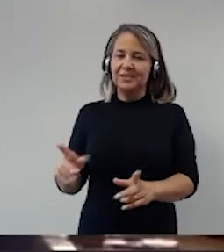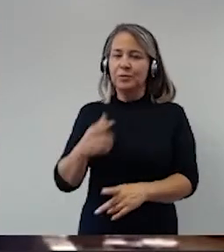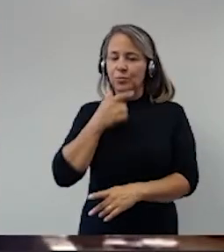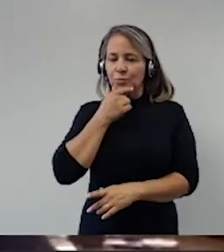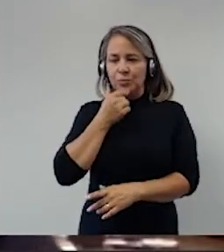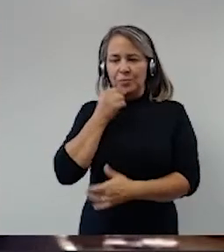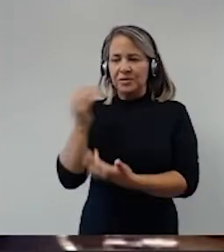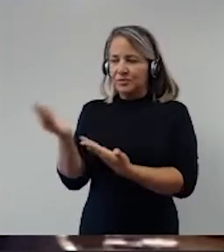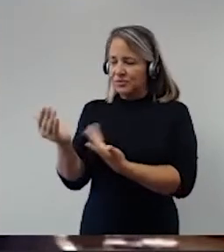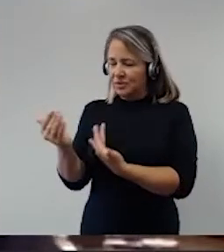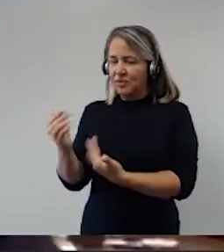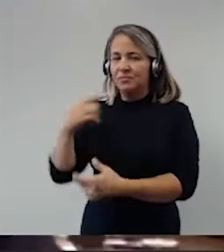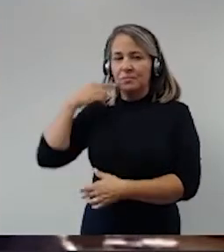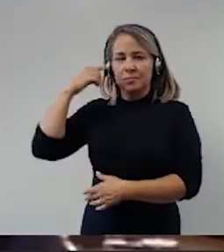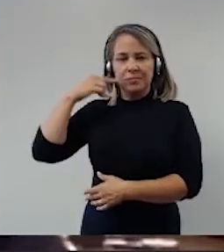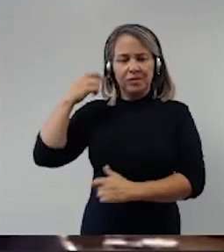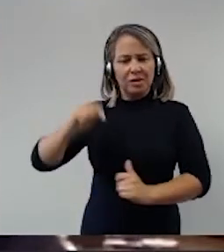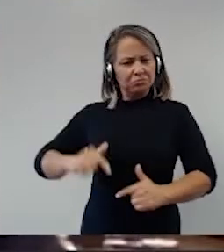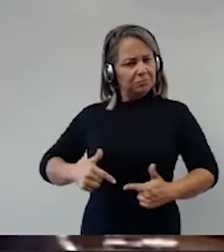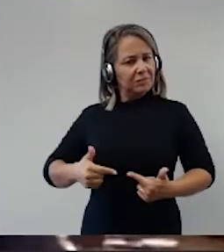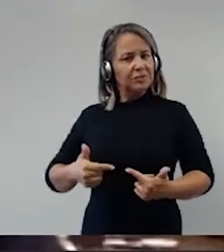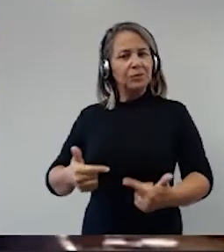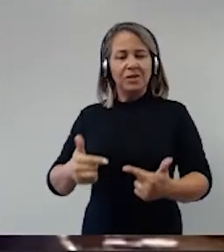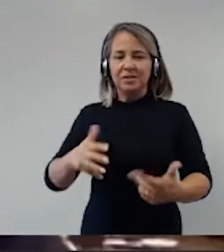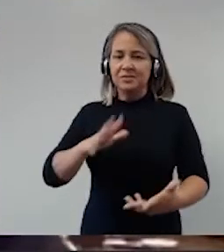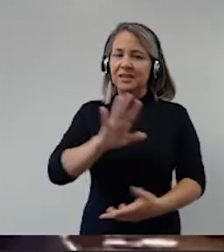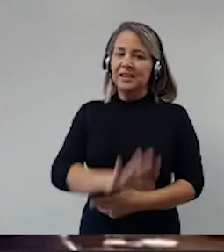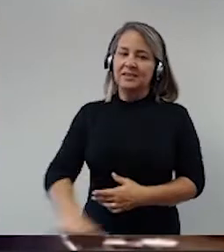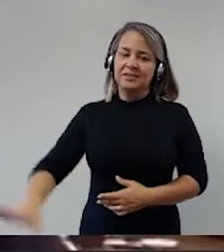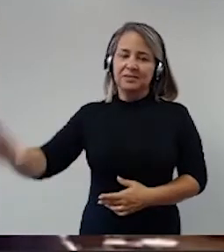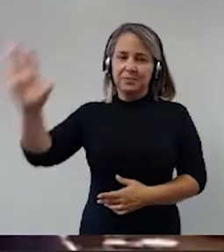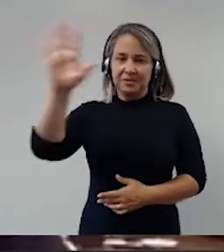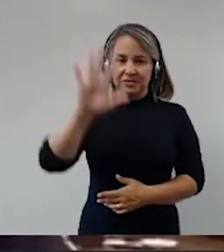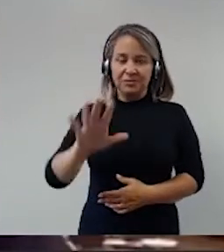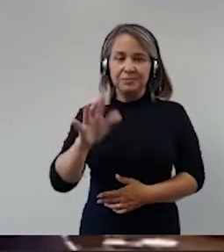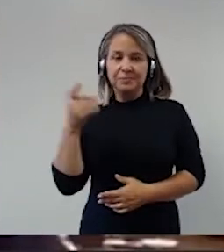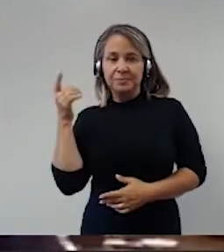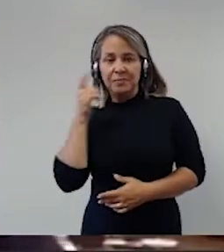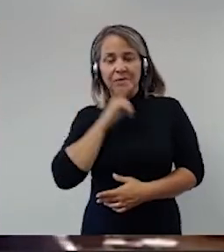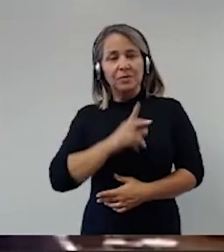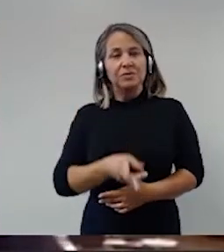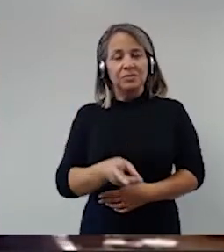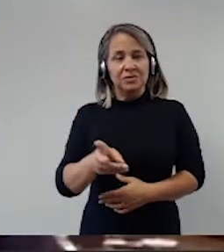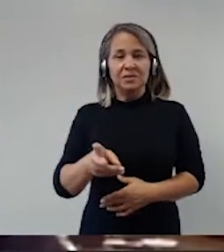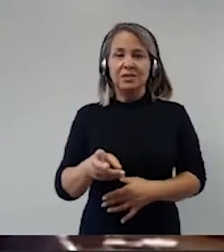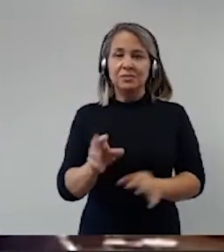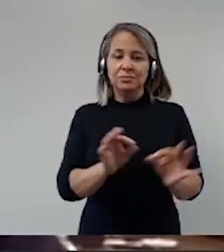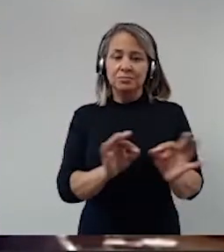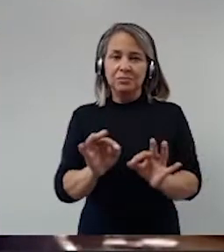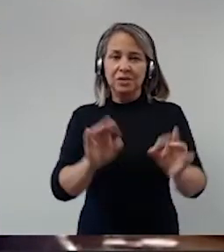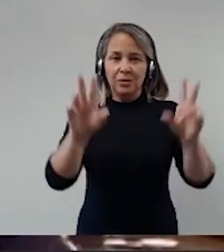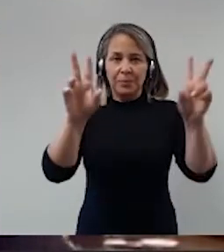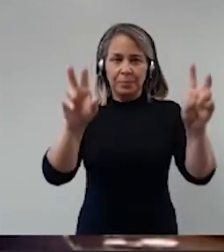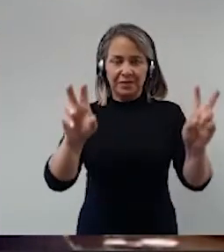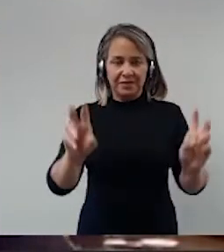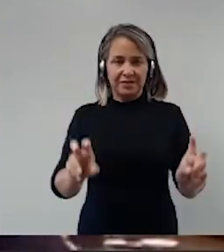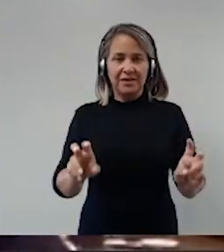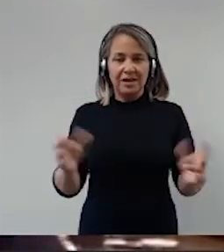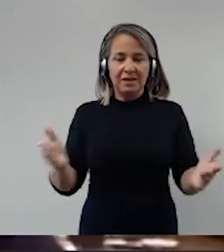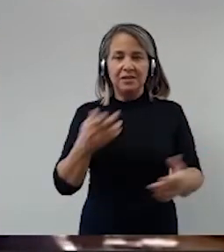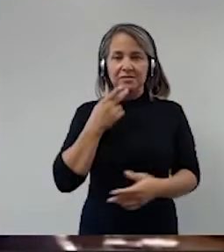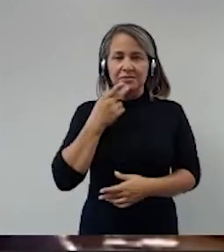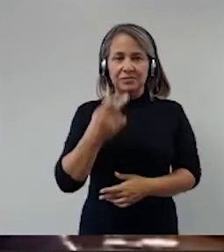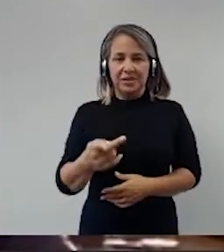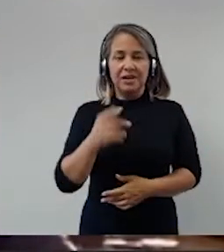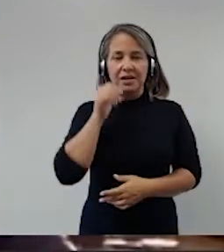jovem advogado, atuante nacionalmente. E, dando continuidade aqui ao nosso painel, passo a palavra